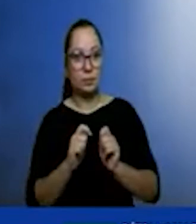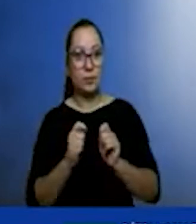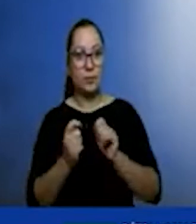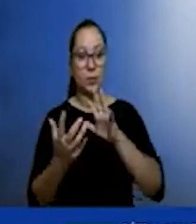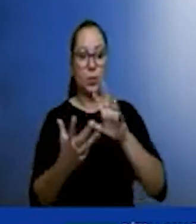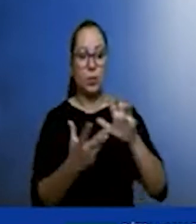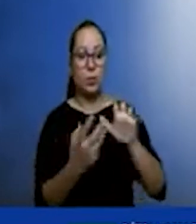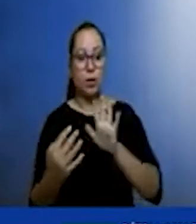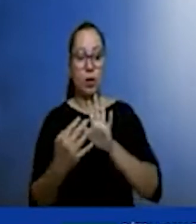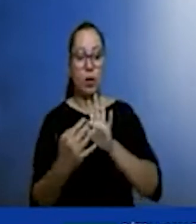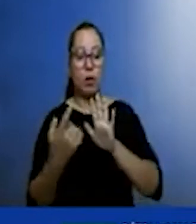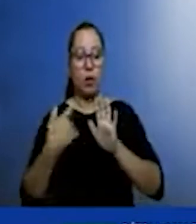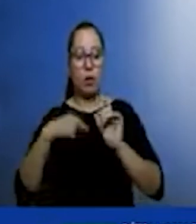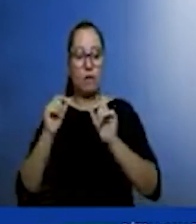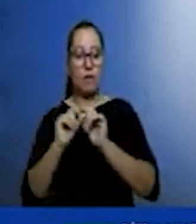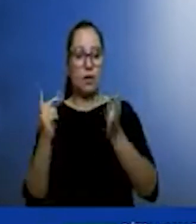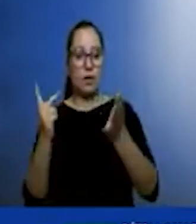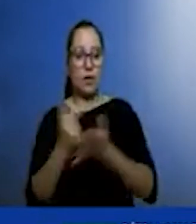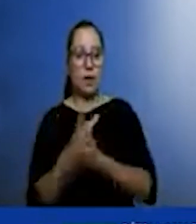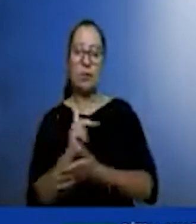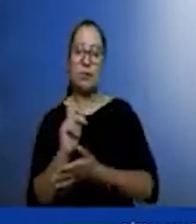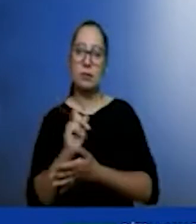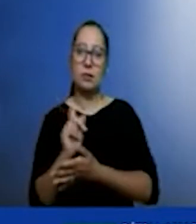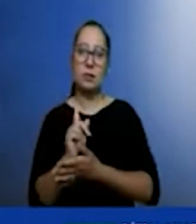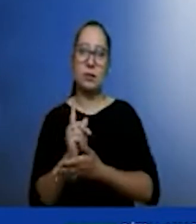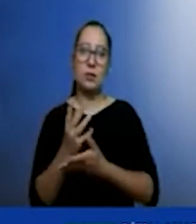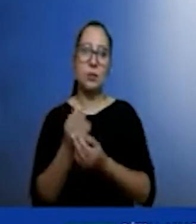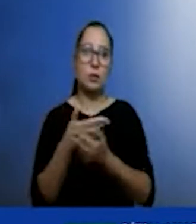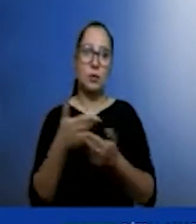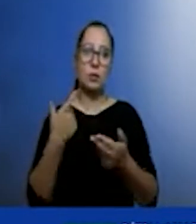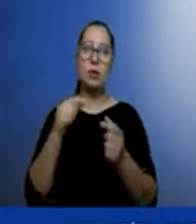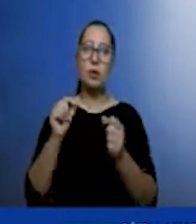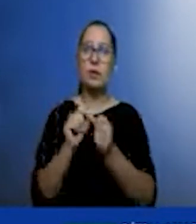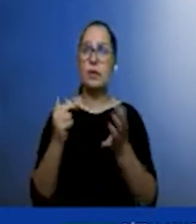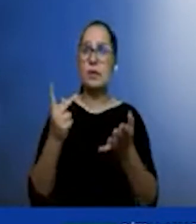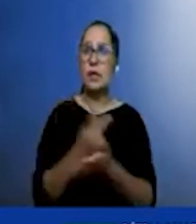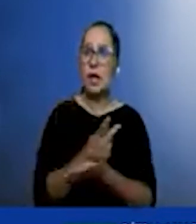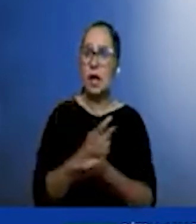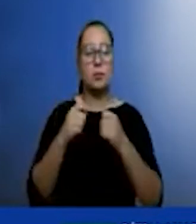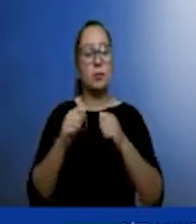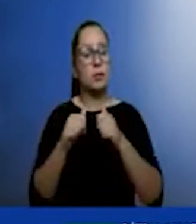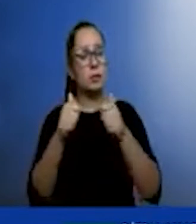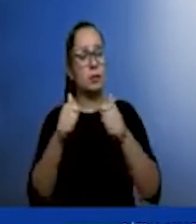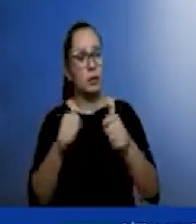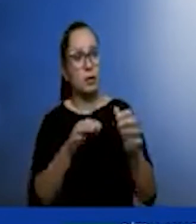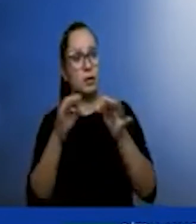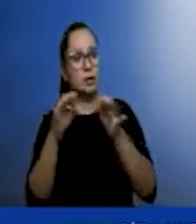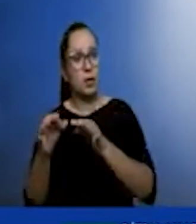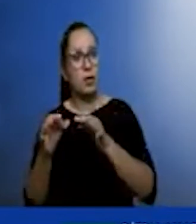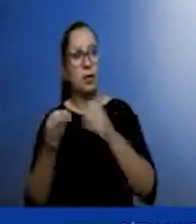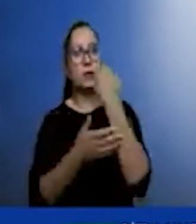gente faz de errado. Tem um monte de coisa que a gente faz de errado. Tem um monte de coisa que a gente precisa melhorar. Desmatamento ilegal